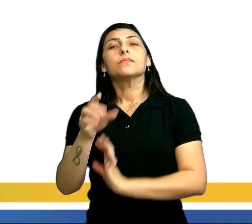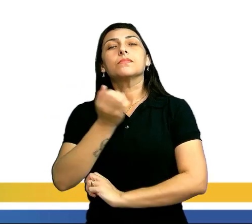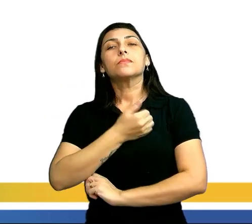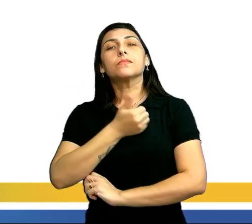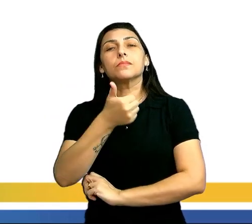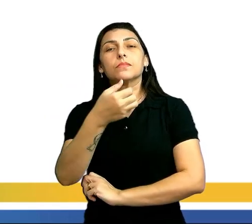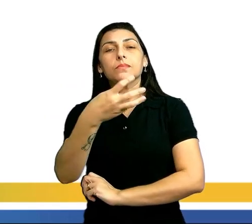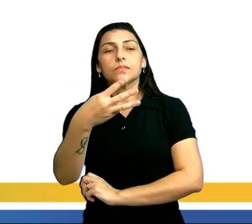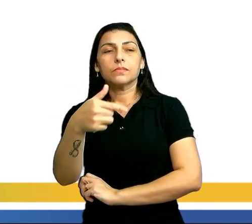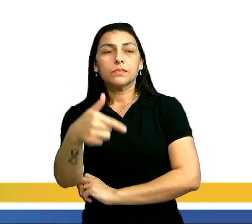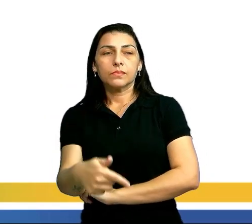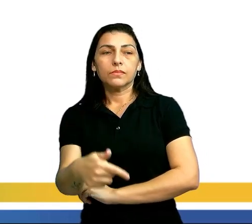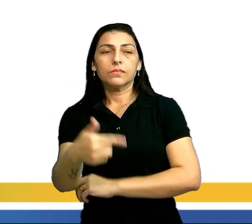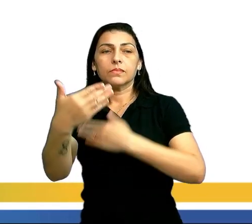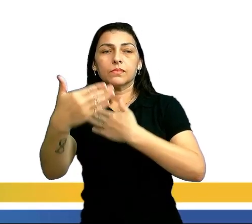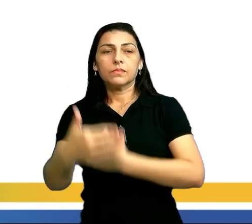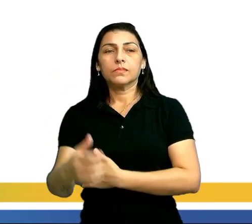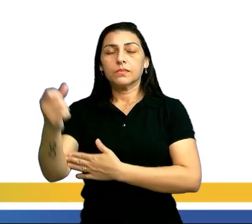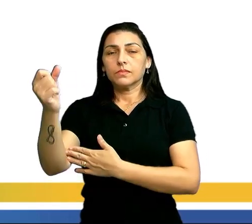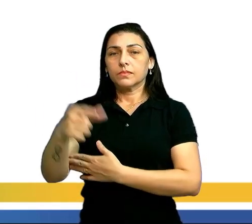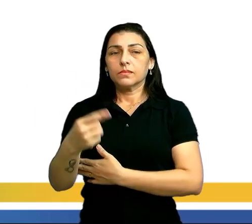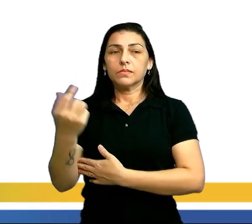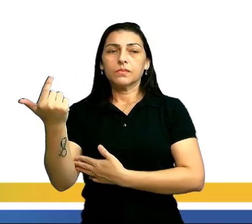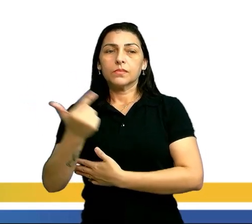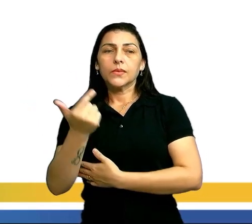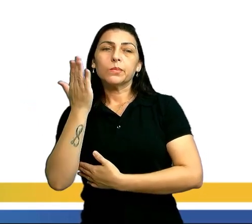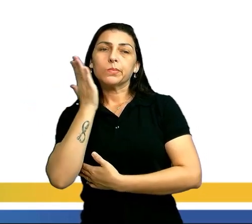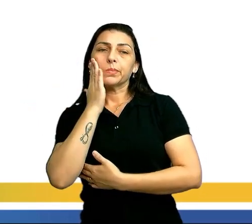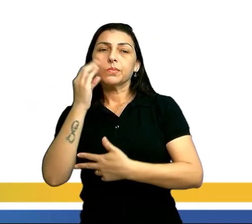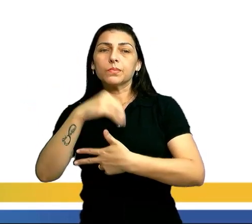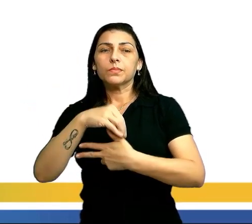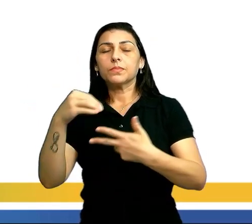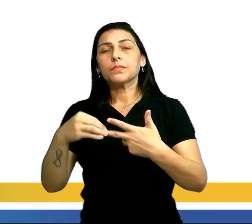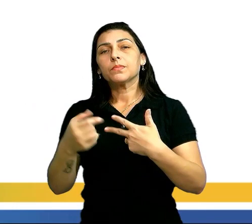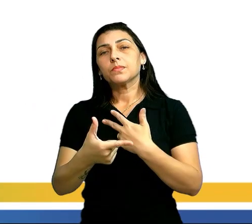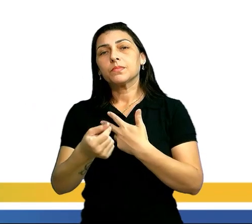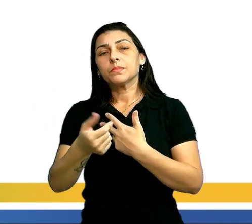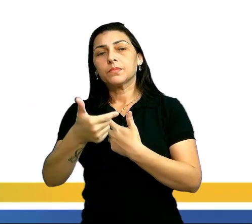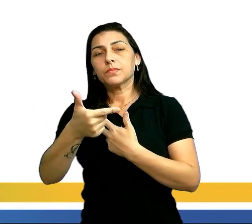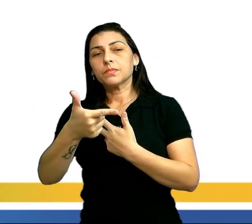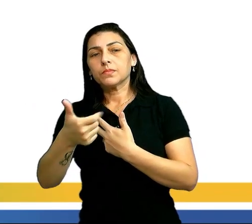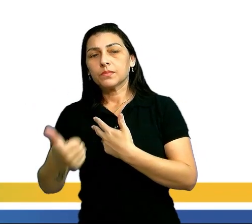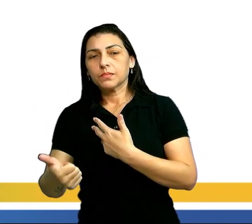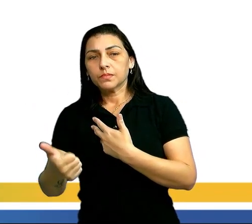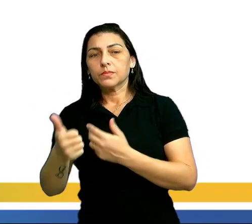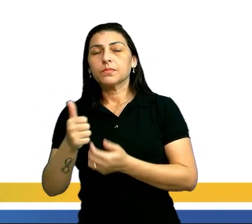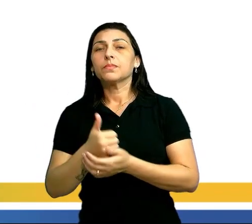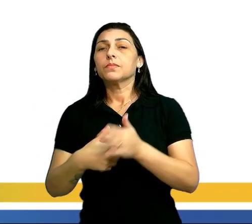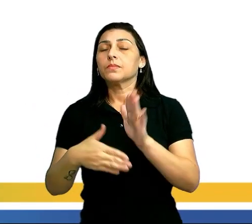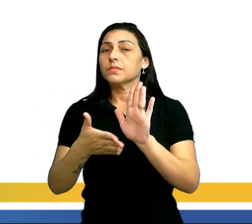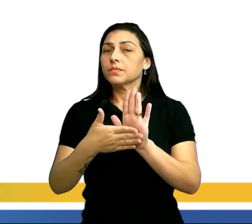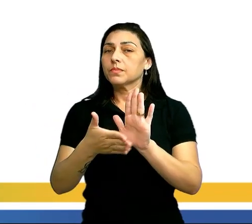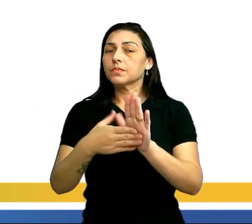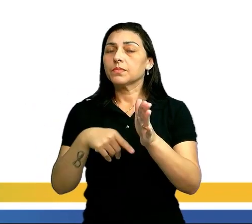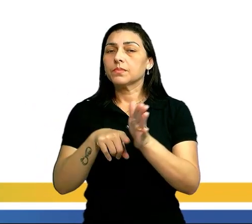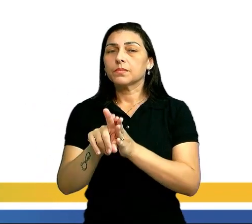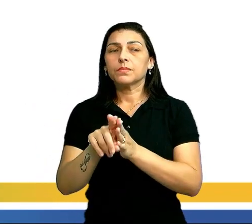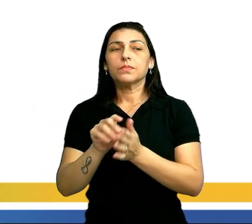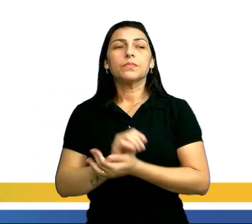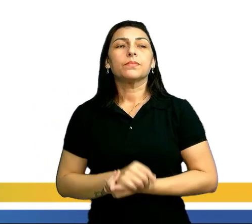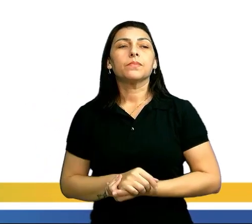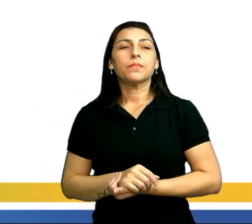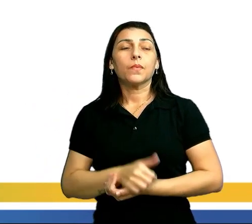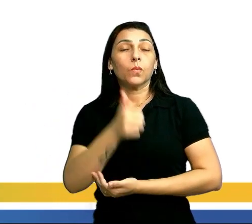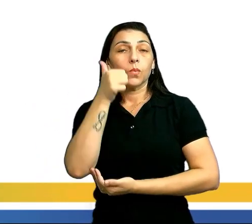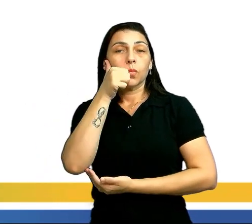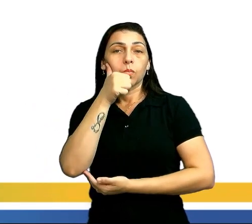Questão 137. Prova azul do segundo dia do Enem 2021. Questão proposta.